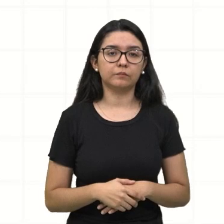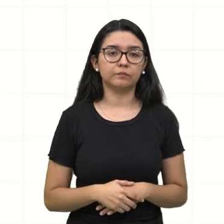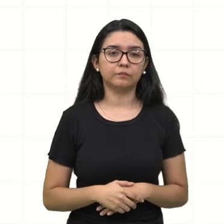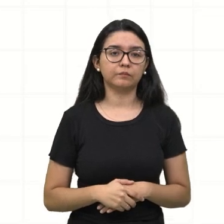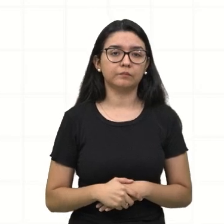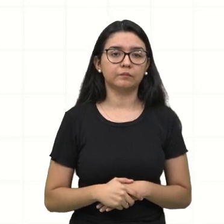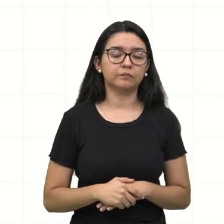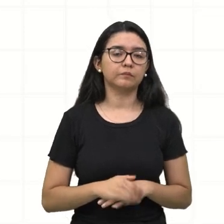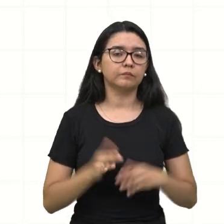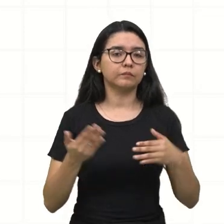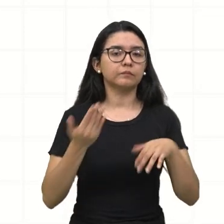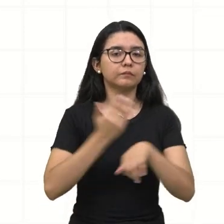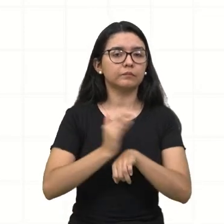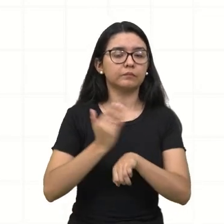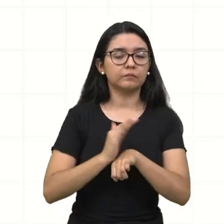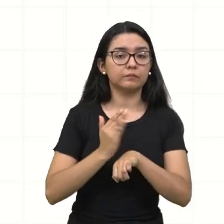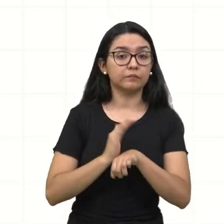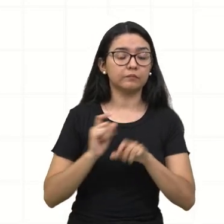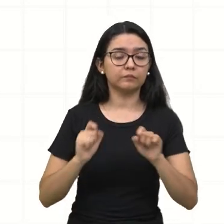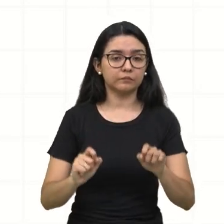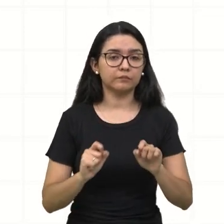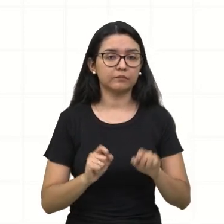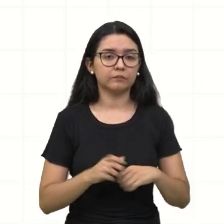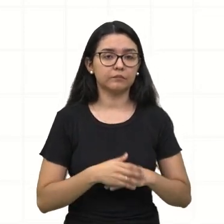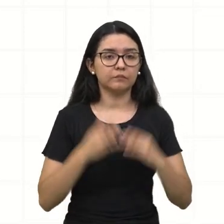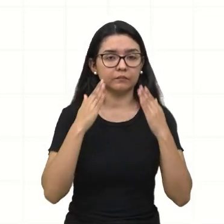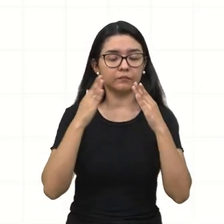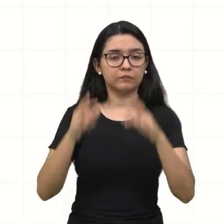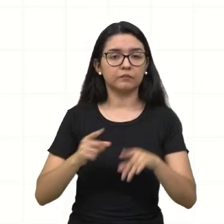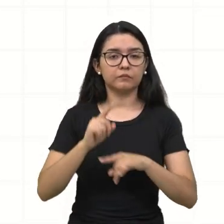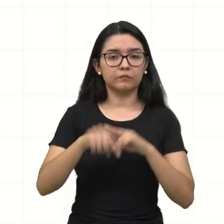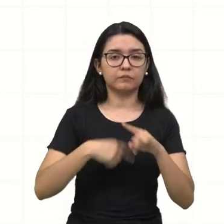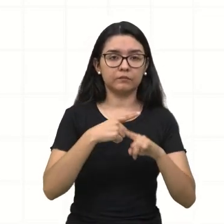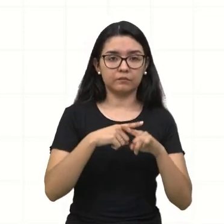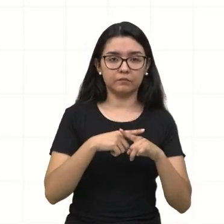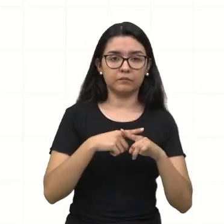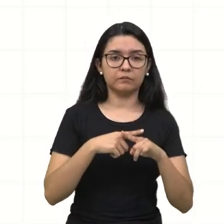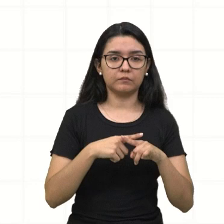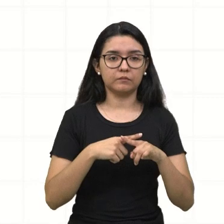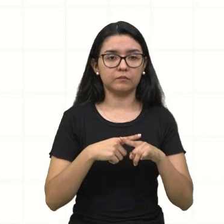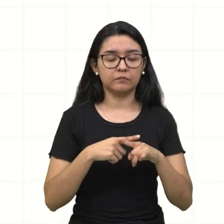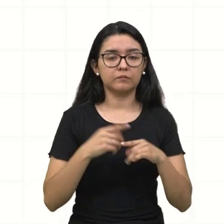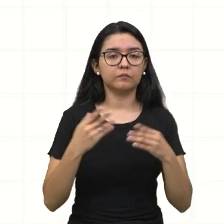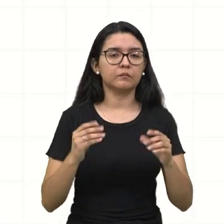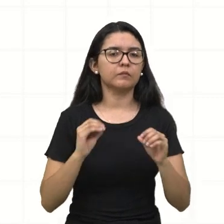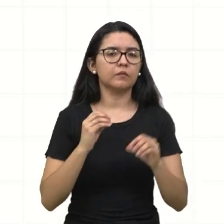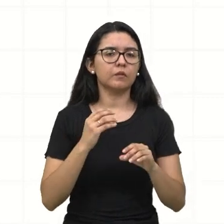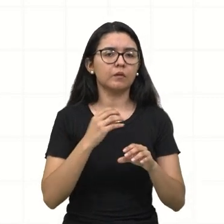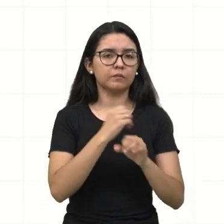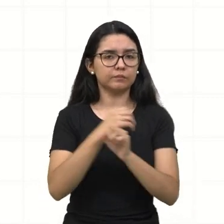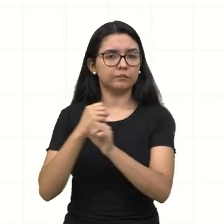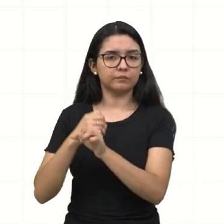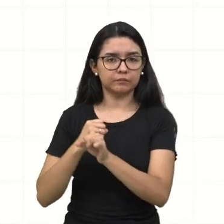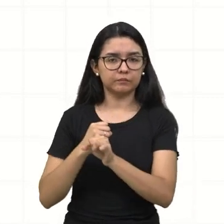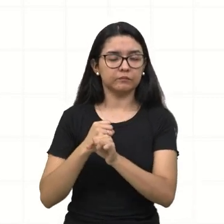a aplicação, né, da operação de multiplicação na resolução de